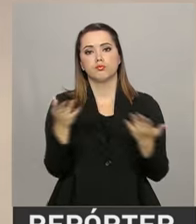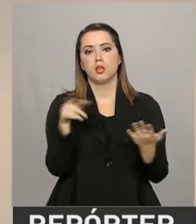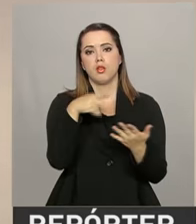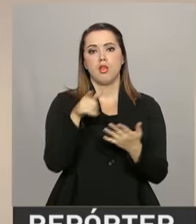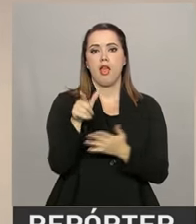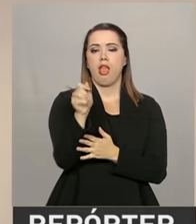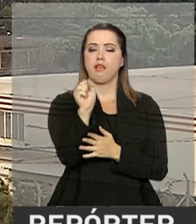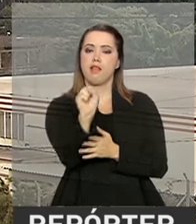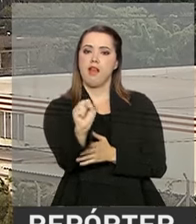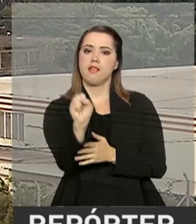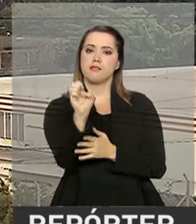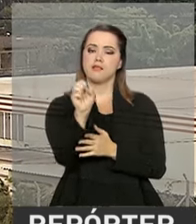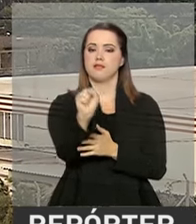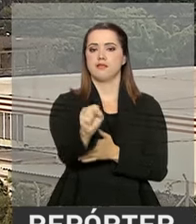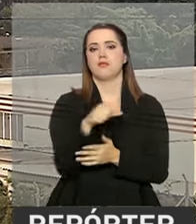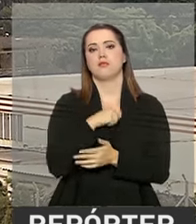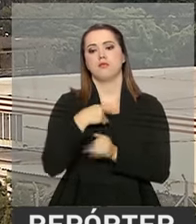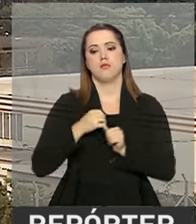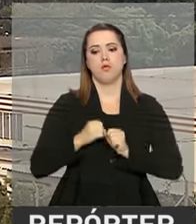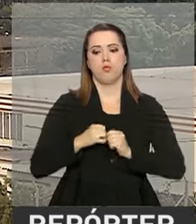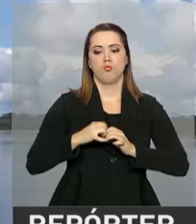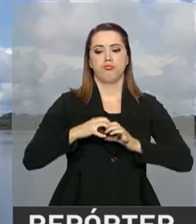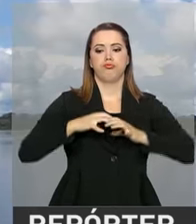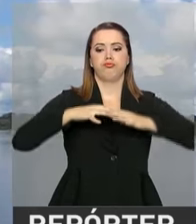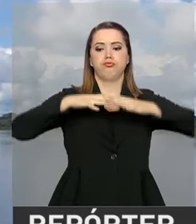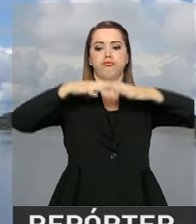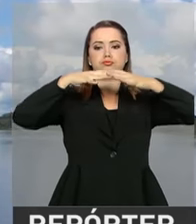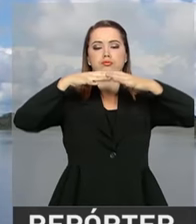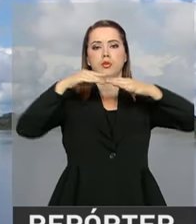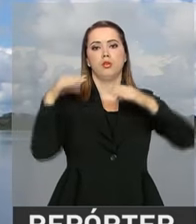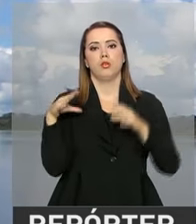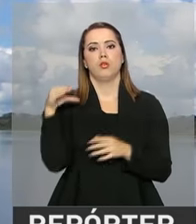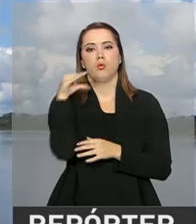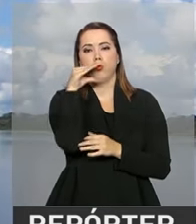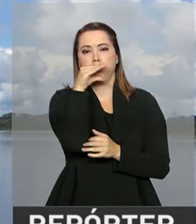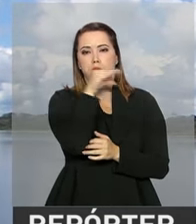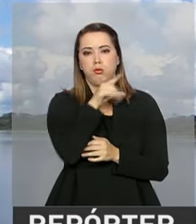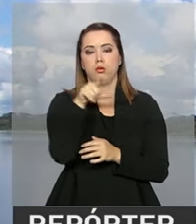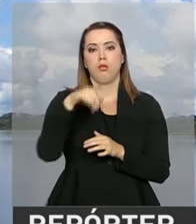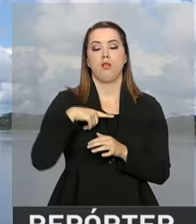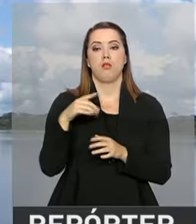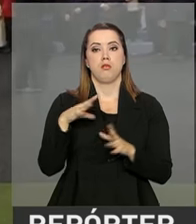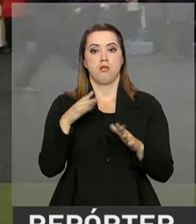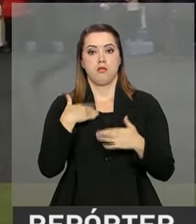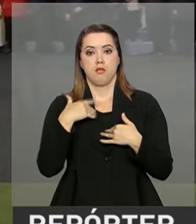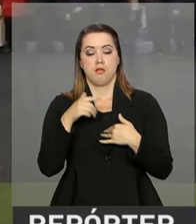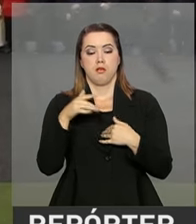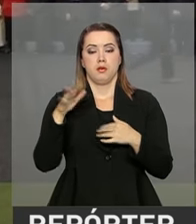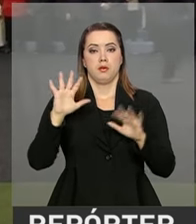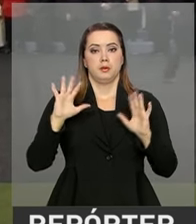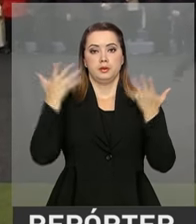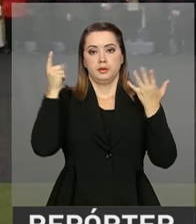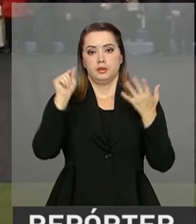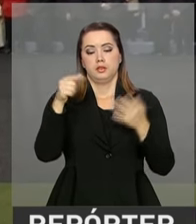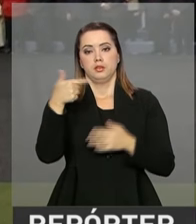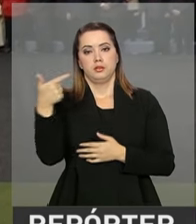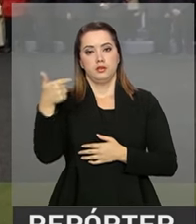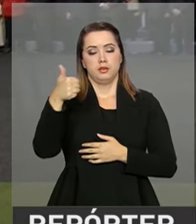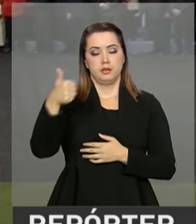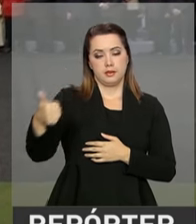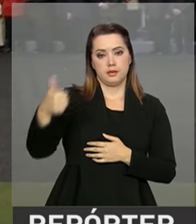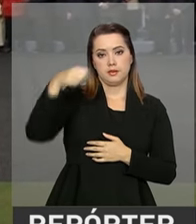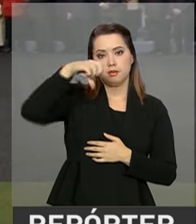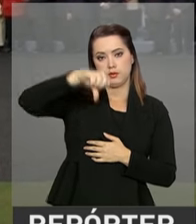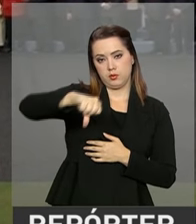gases na atmosfera e aumento do efeito estufa. E para conter a temperatura média global, 195 países